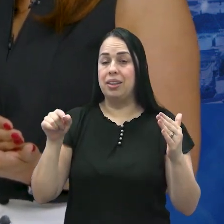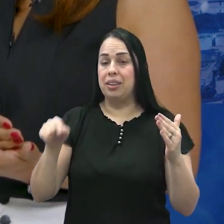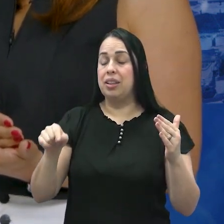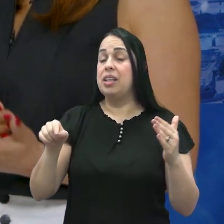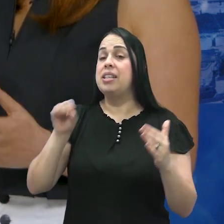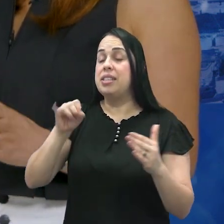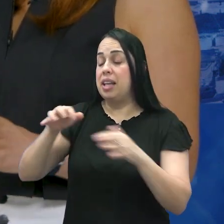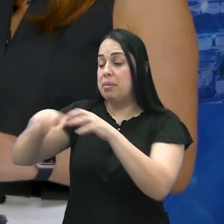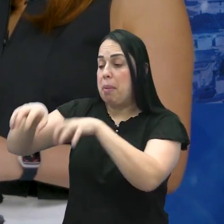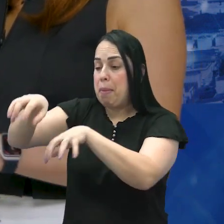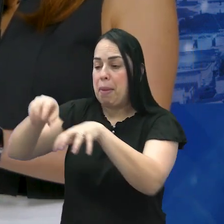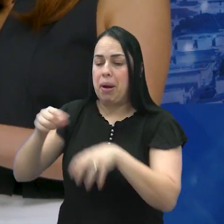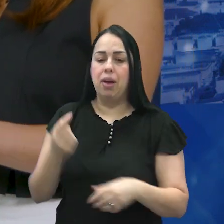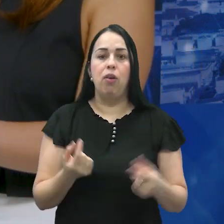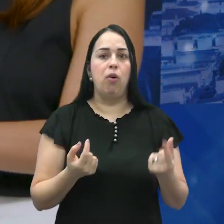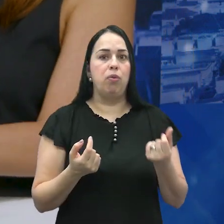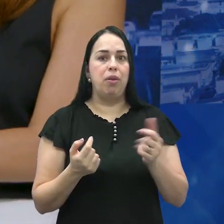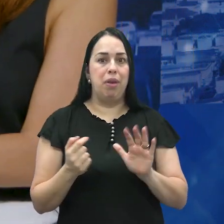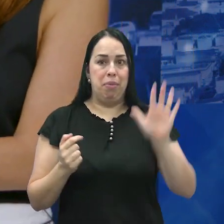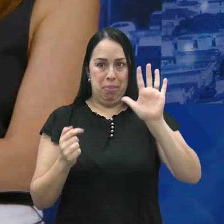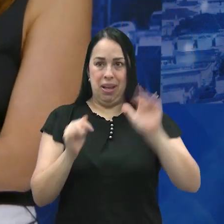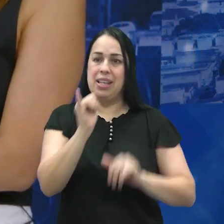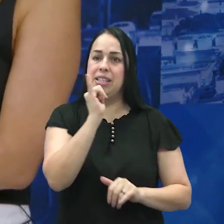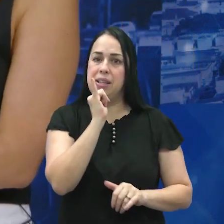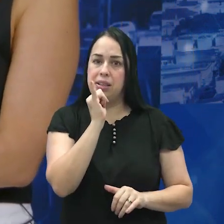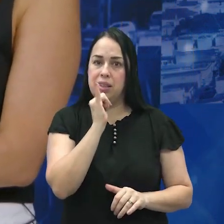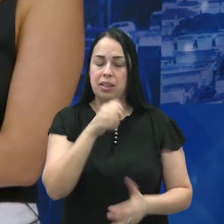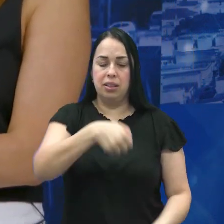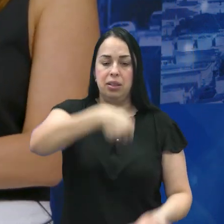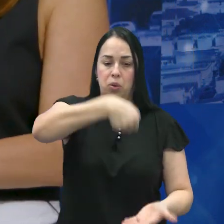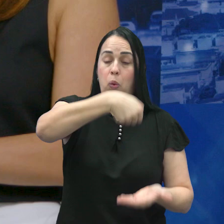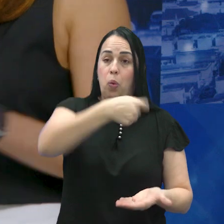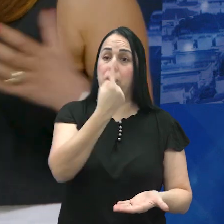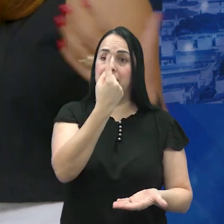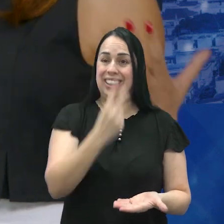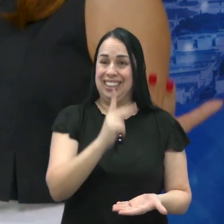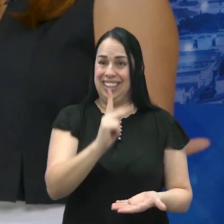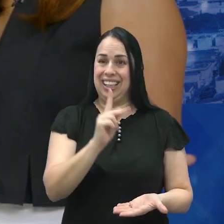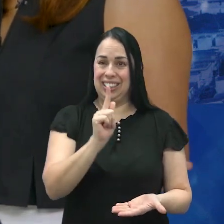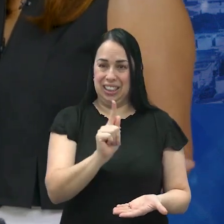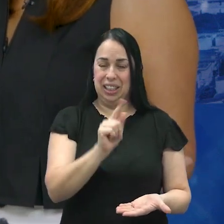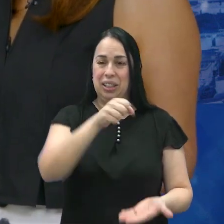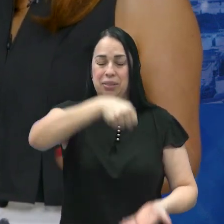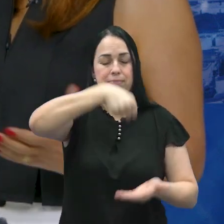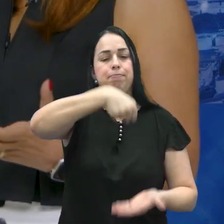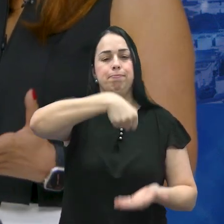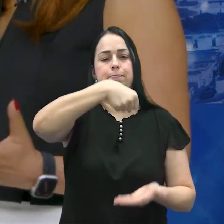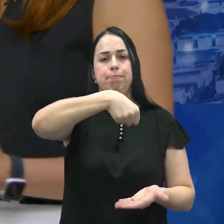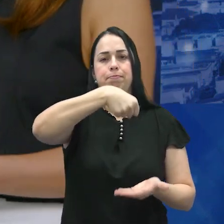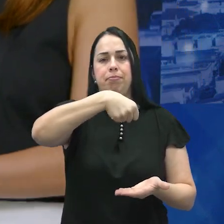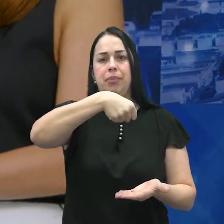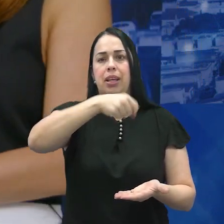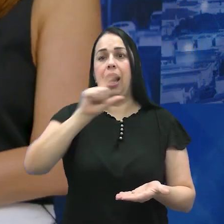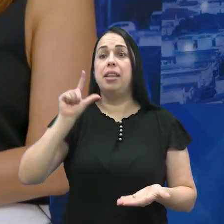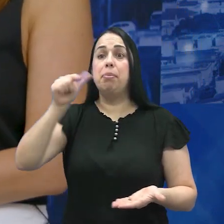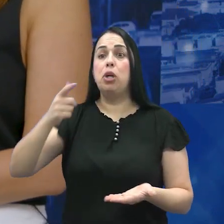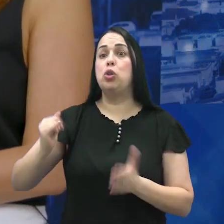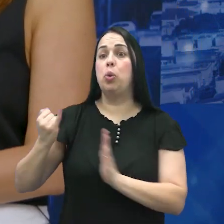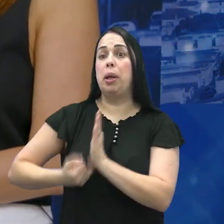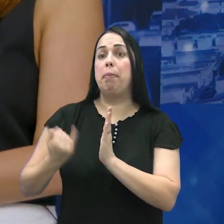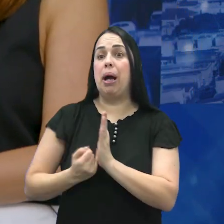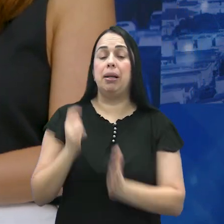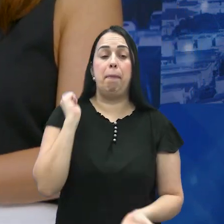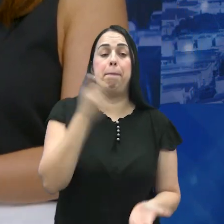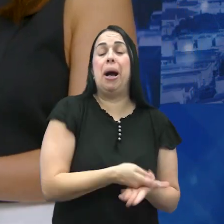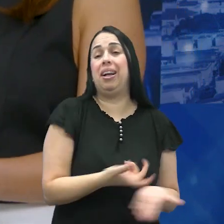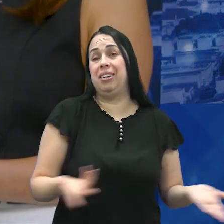indiferenciado. Então, todas as vezes que você coloca 1 quilo a mais no seu resíduo, nós, como cidadãos, estamos pagando 4 vezes mais por essa